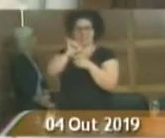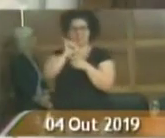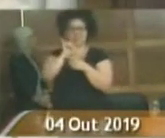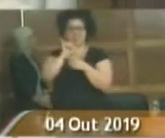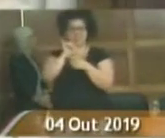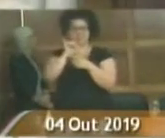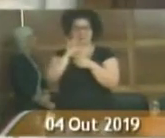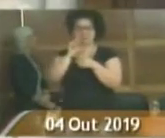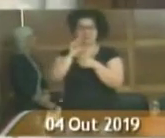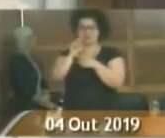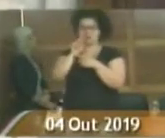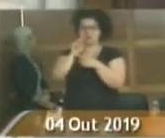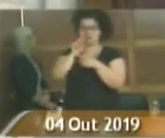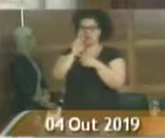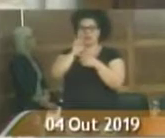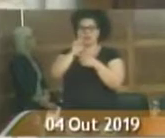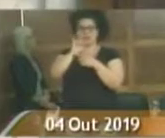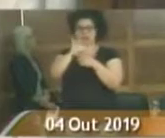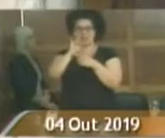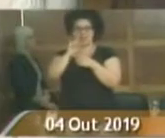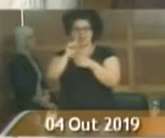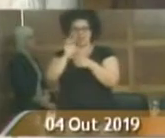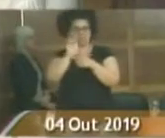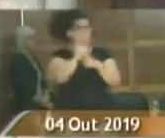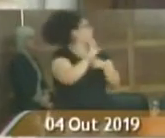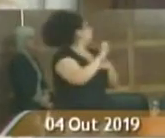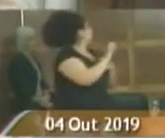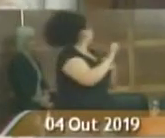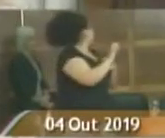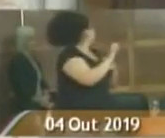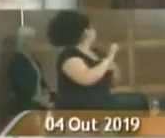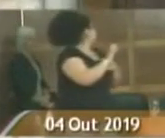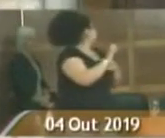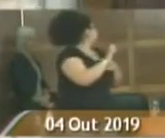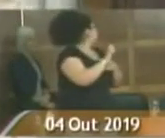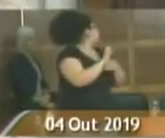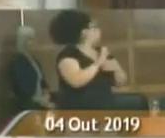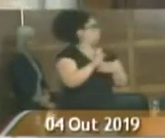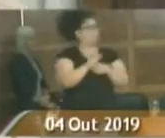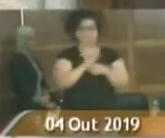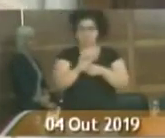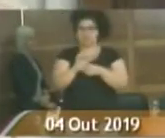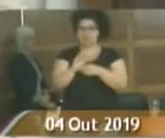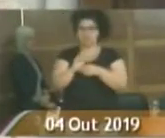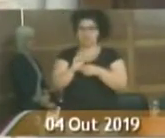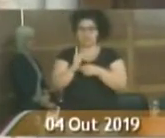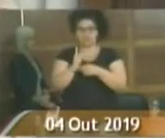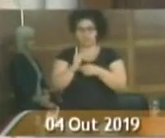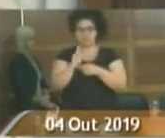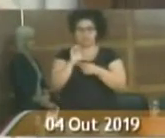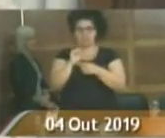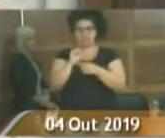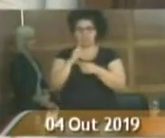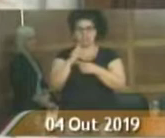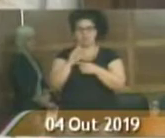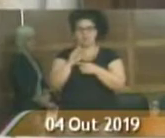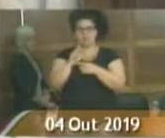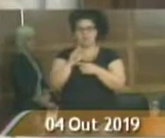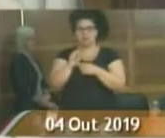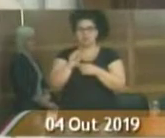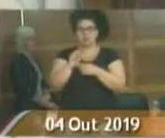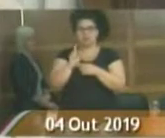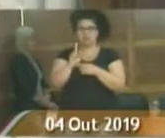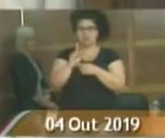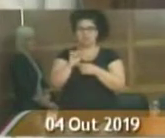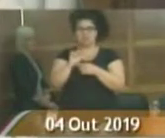uma doença, e eu queria muito que vocês, crianças, participassem, e o que vocês não